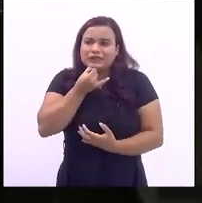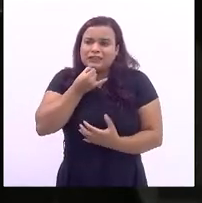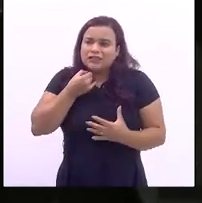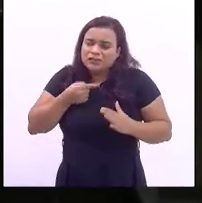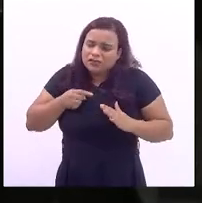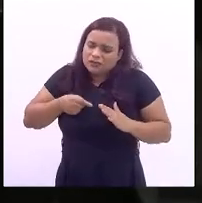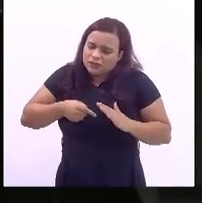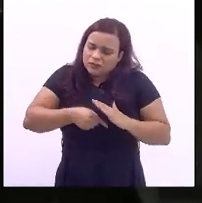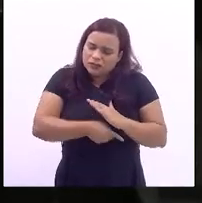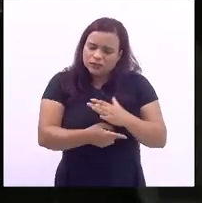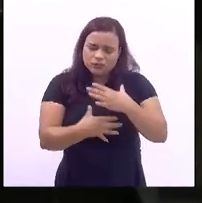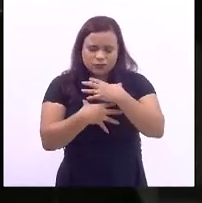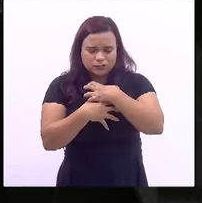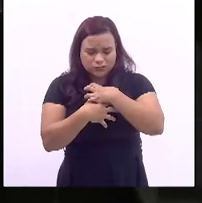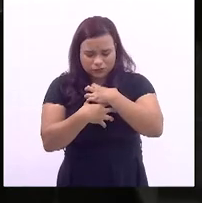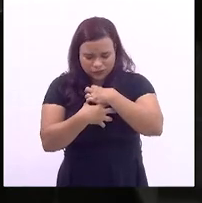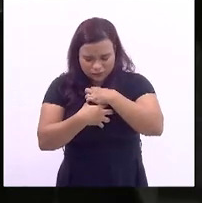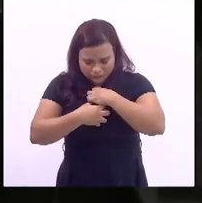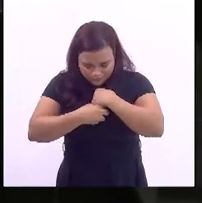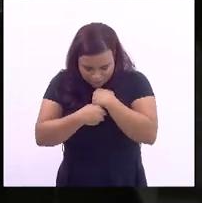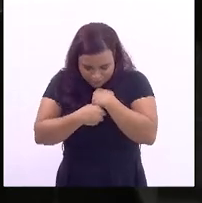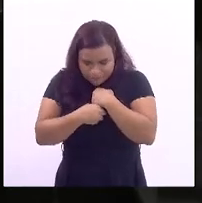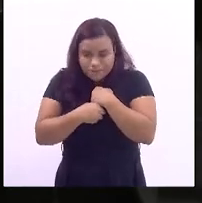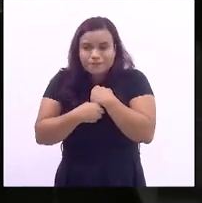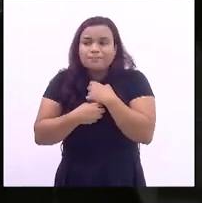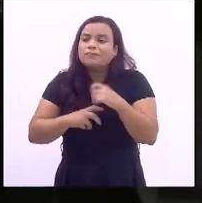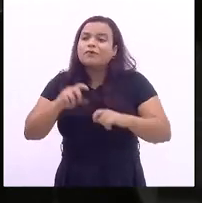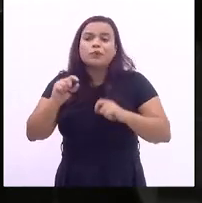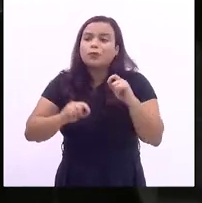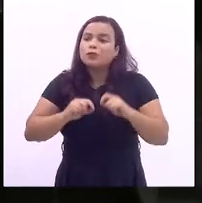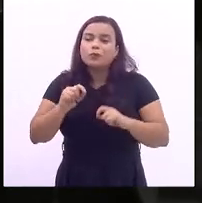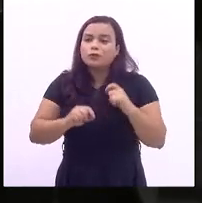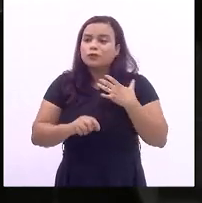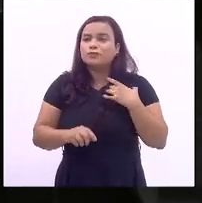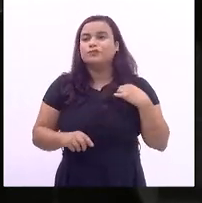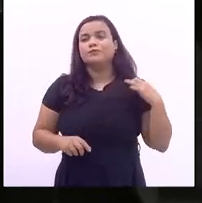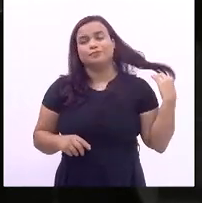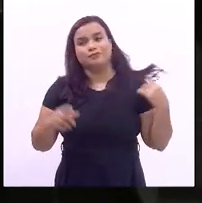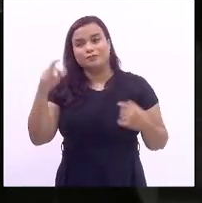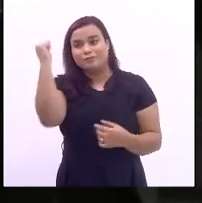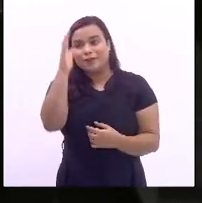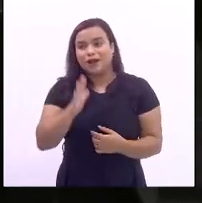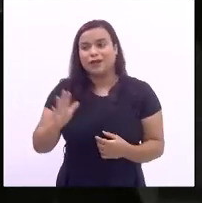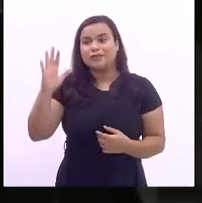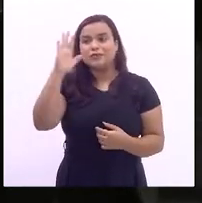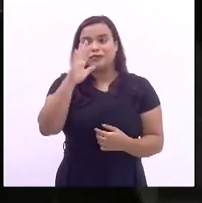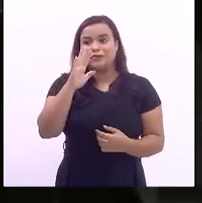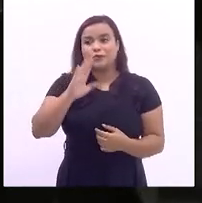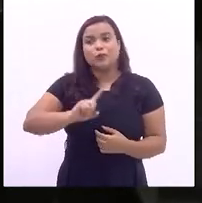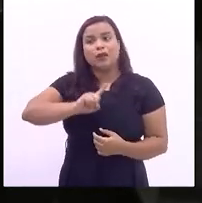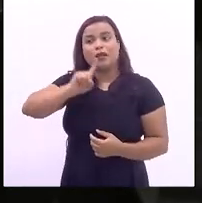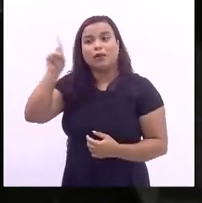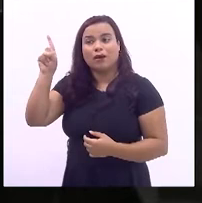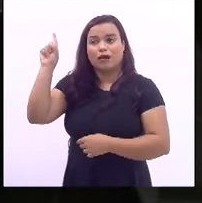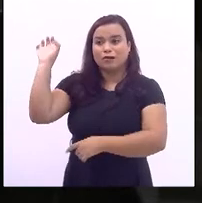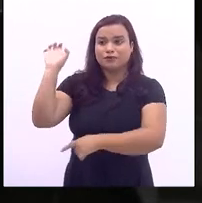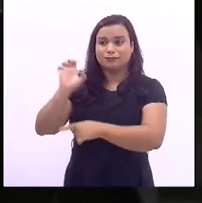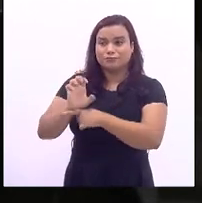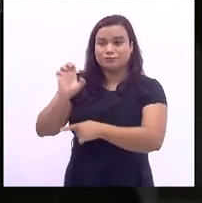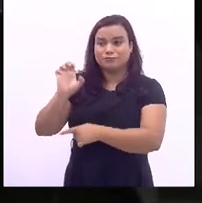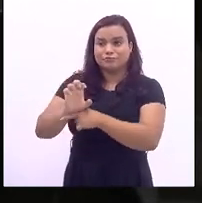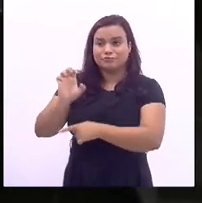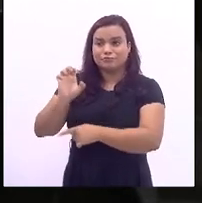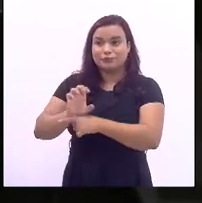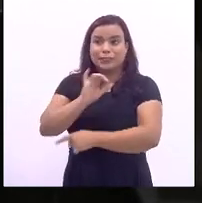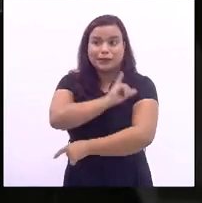profundamente a perda O que teve o Brasil o estado do Rio de